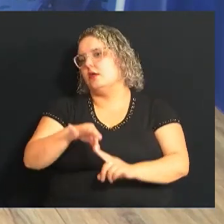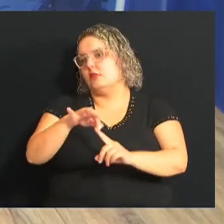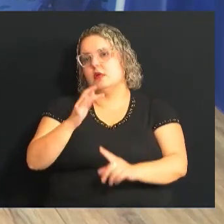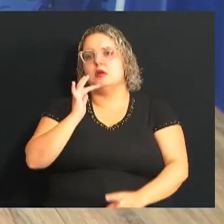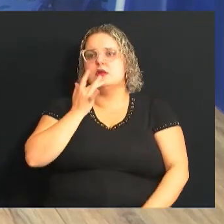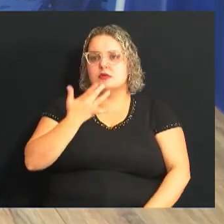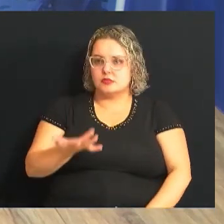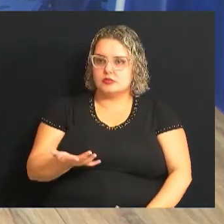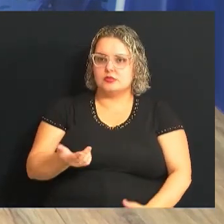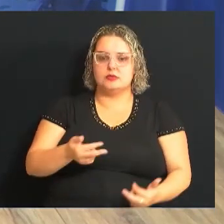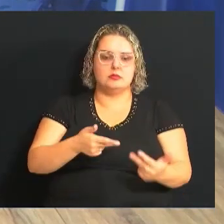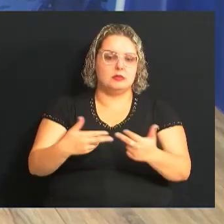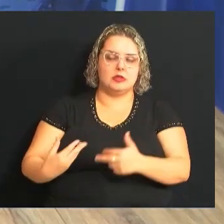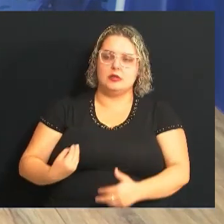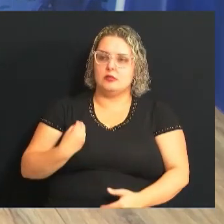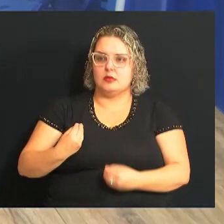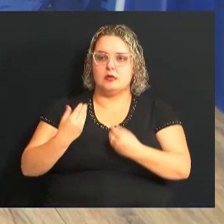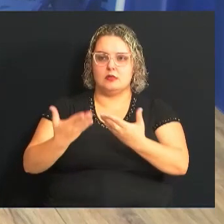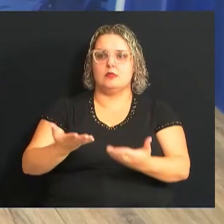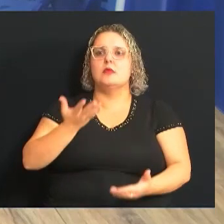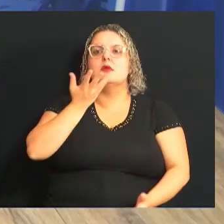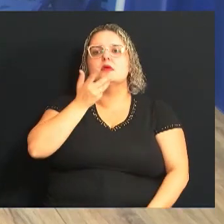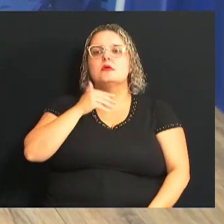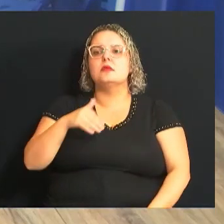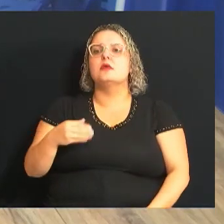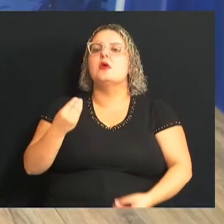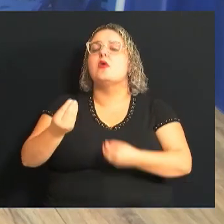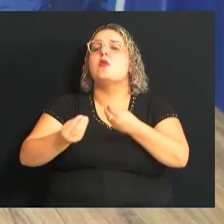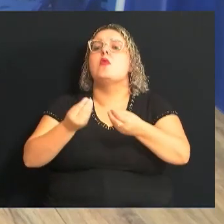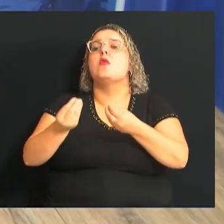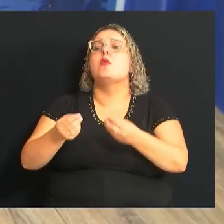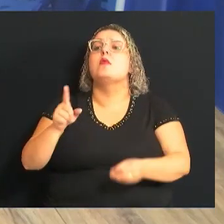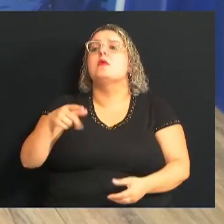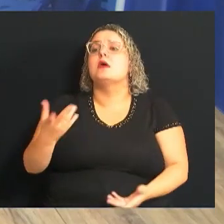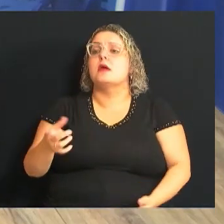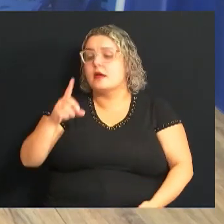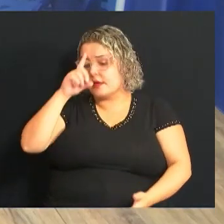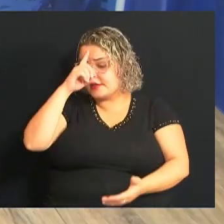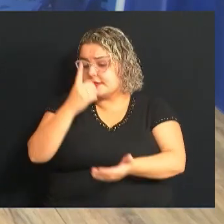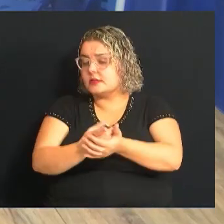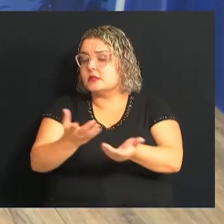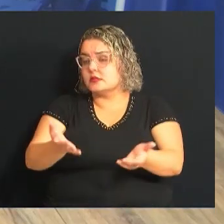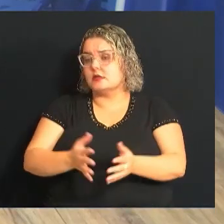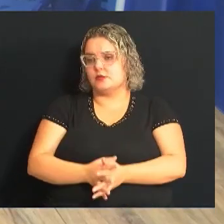do padrão de vida que pode dar para essa criança? Como que é essa tomada de decisão?